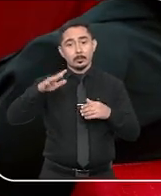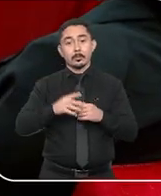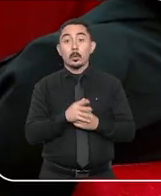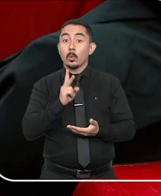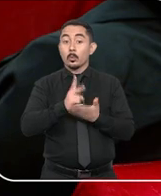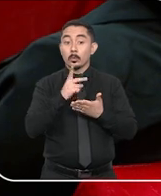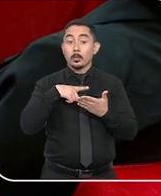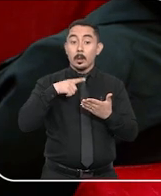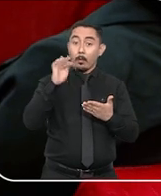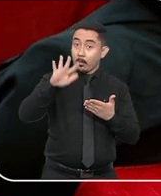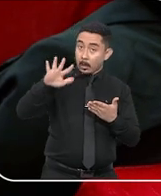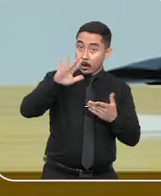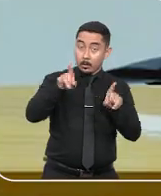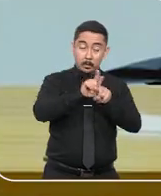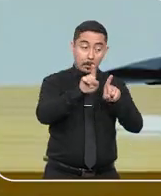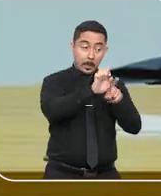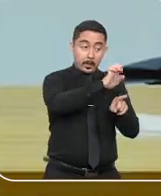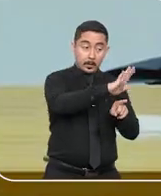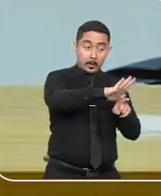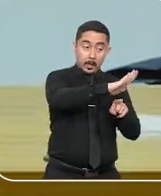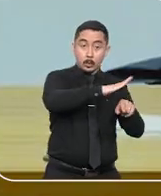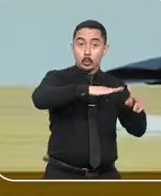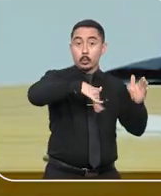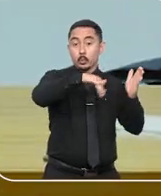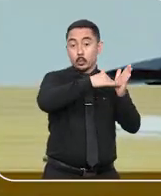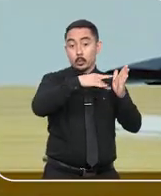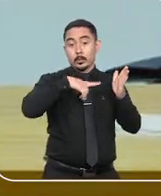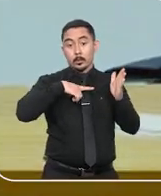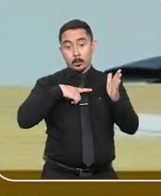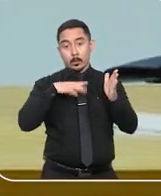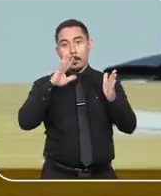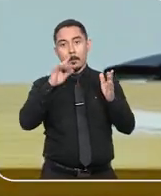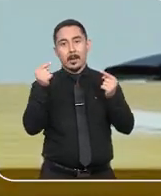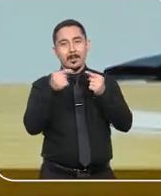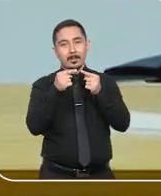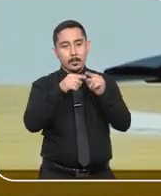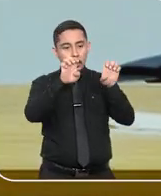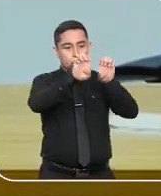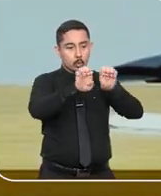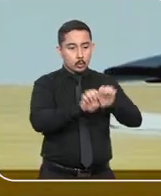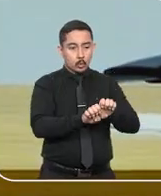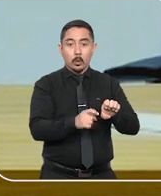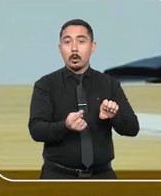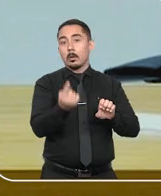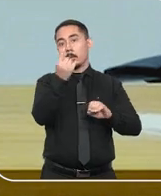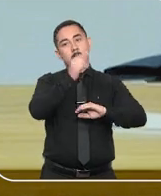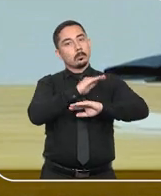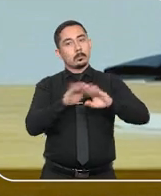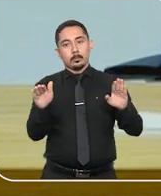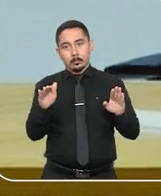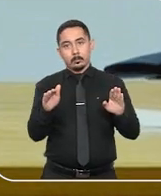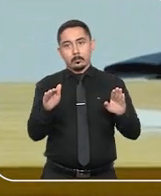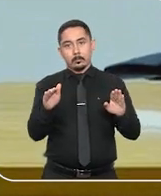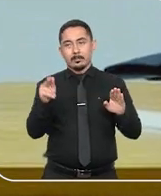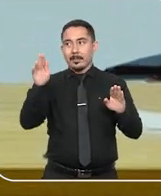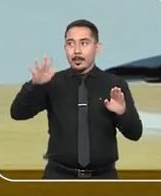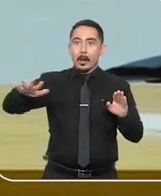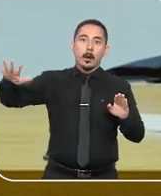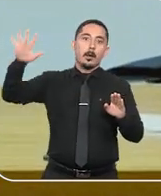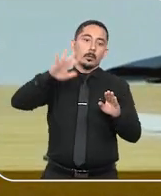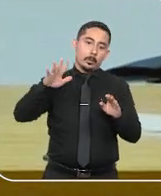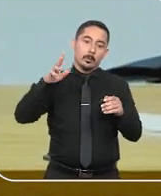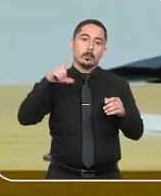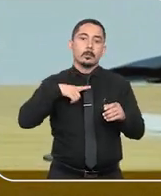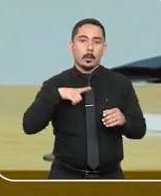tendo magistratura federal e magistratura dos estados, mas, na verdade, a magistratura brasileira é uma só,